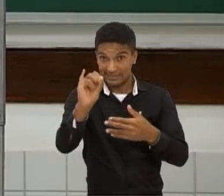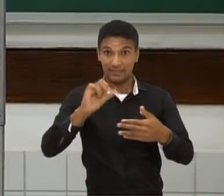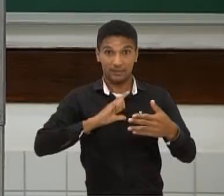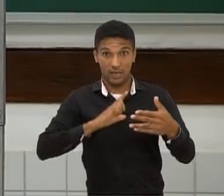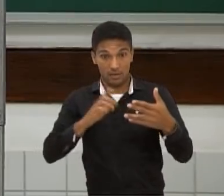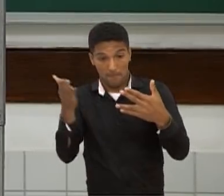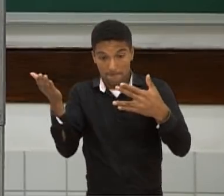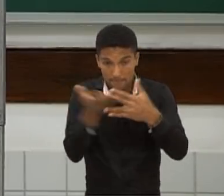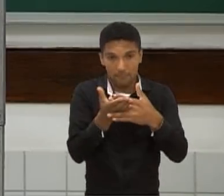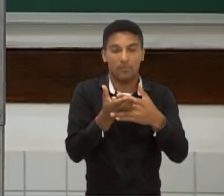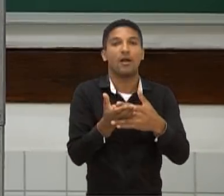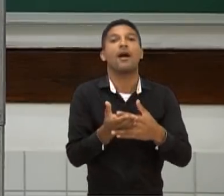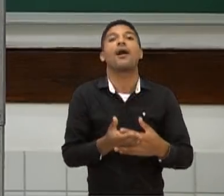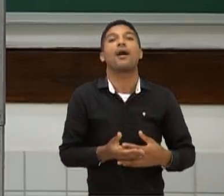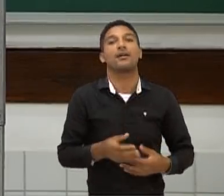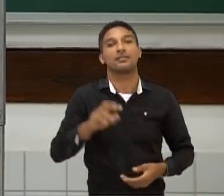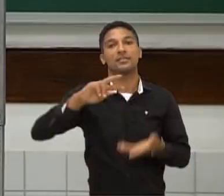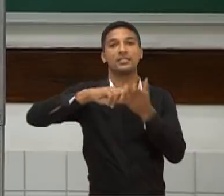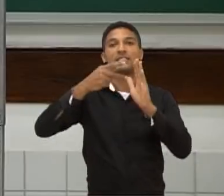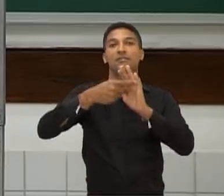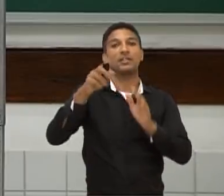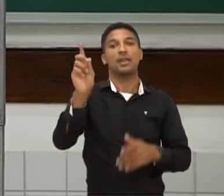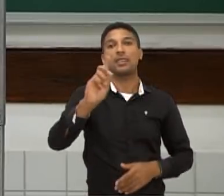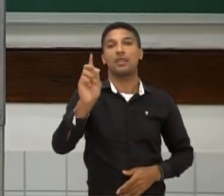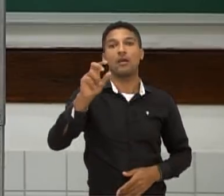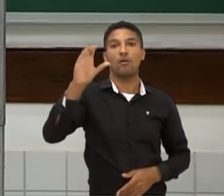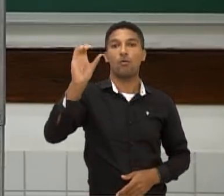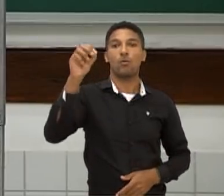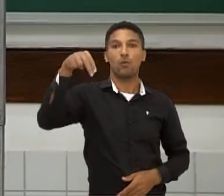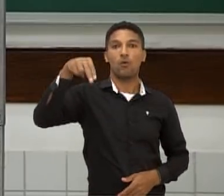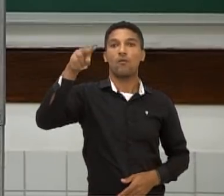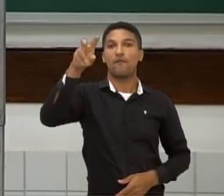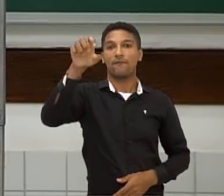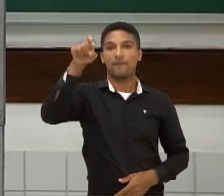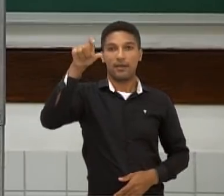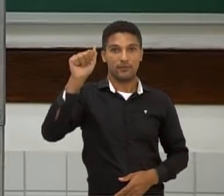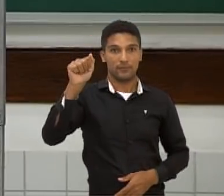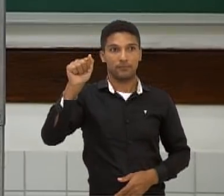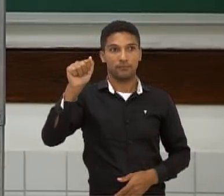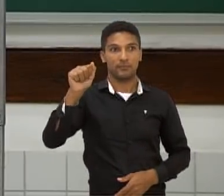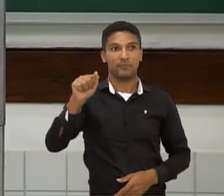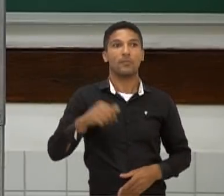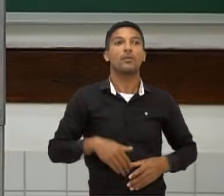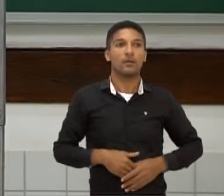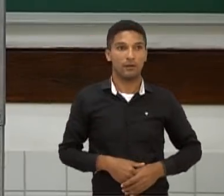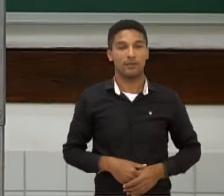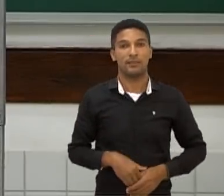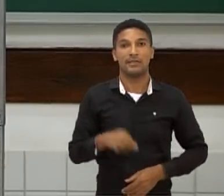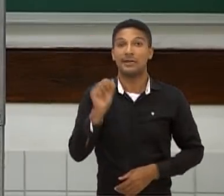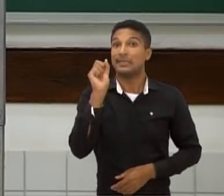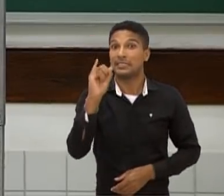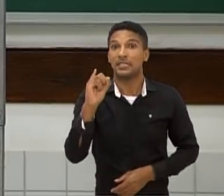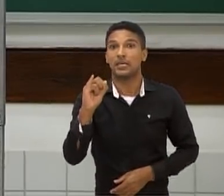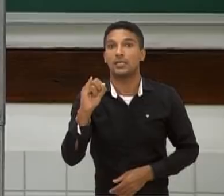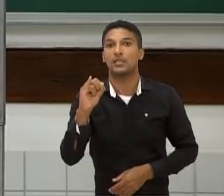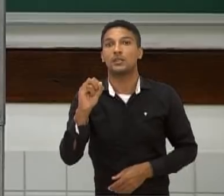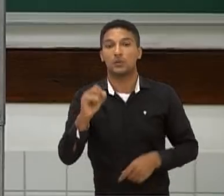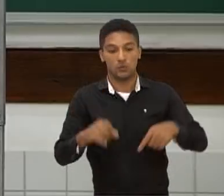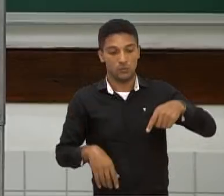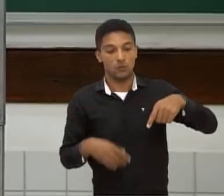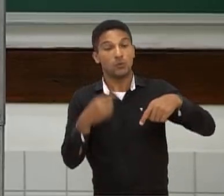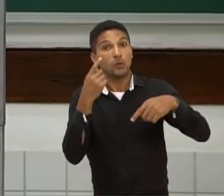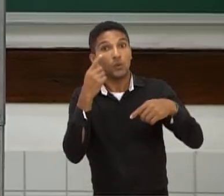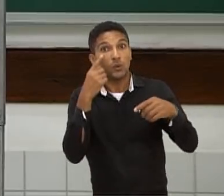se todas as linhas que vocês traçarem ali, certo? Não dividir ela é o quê?